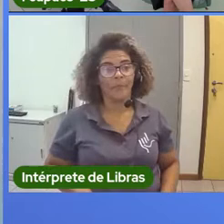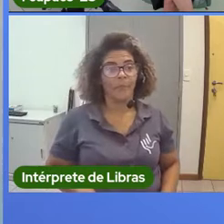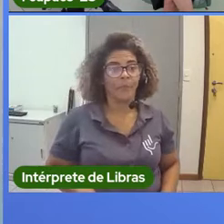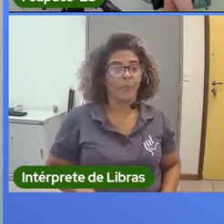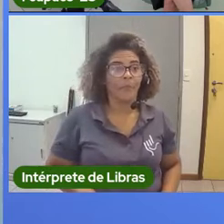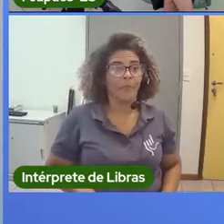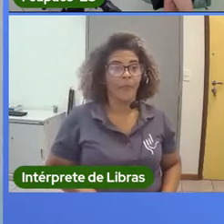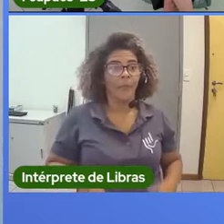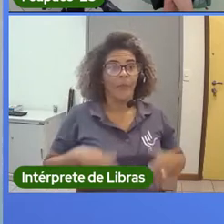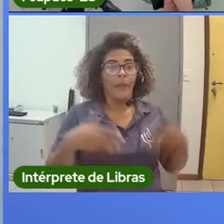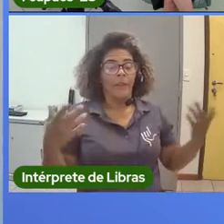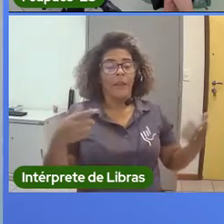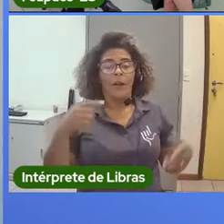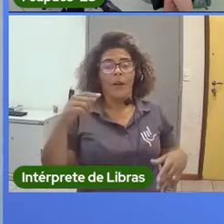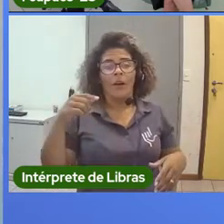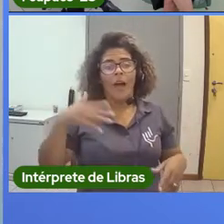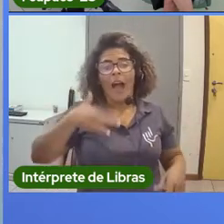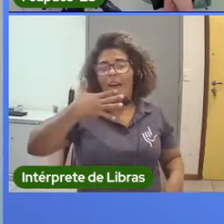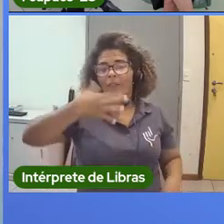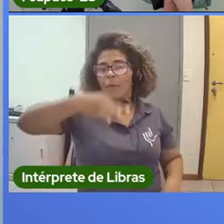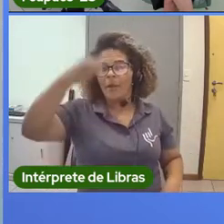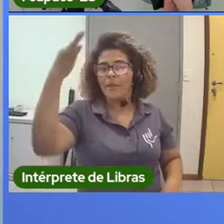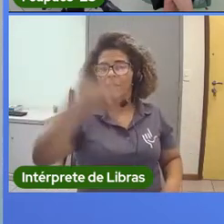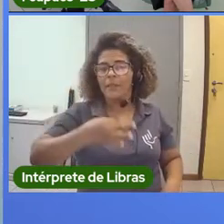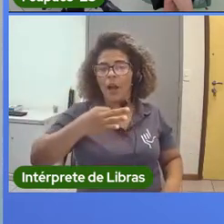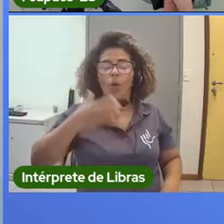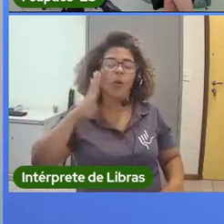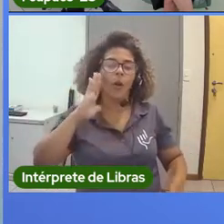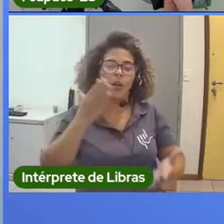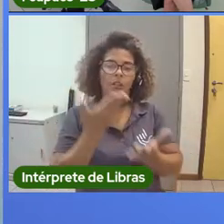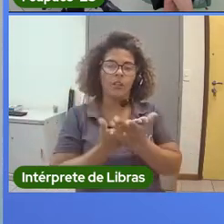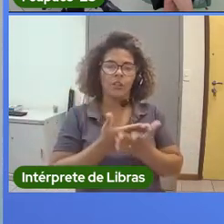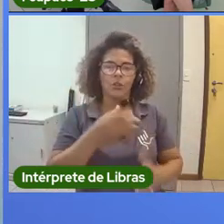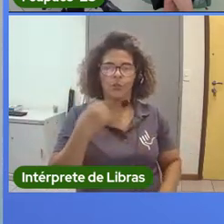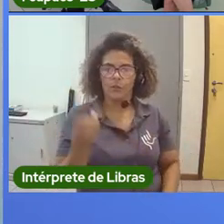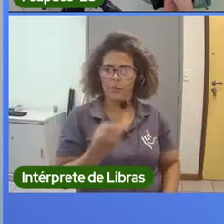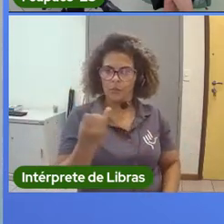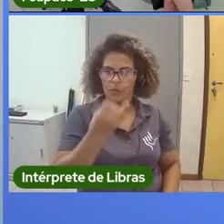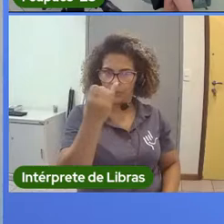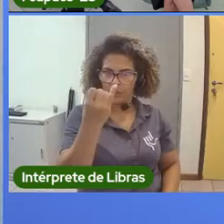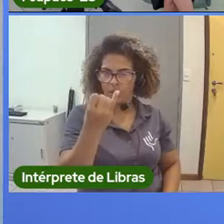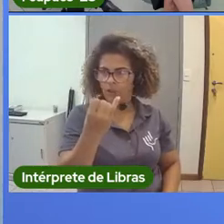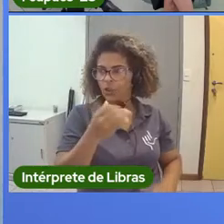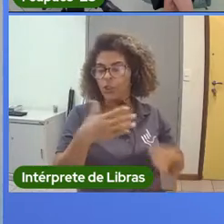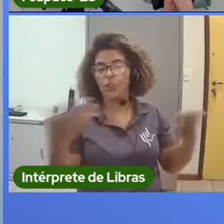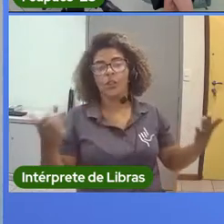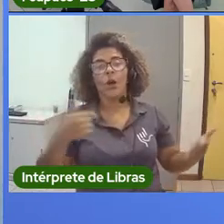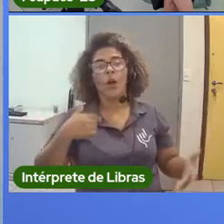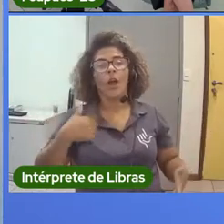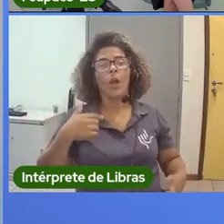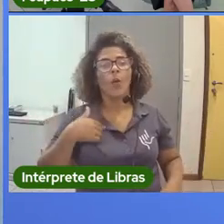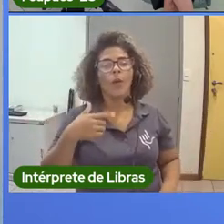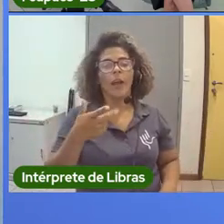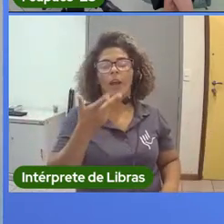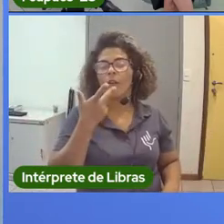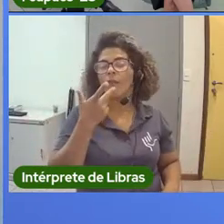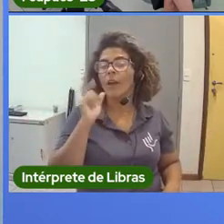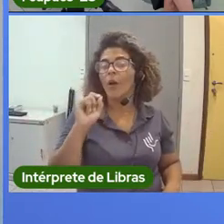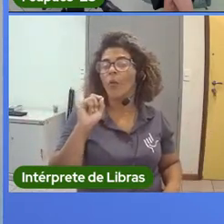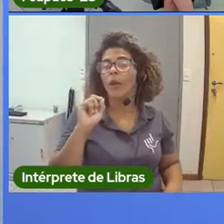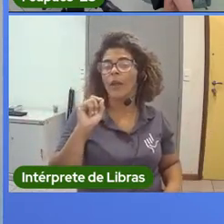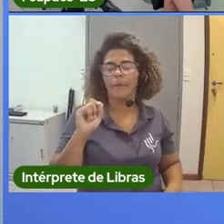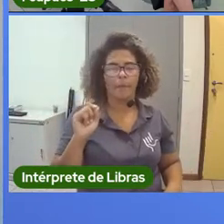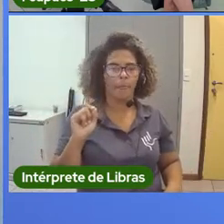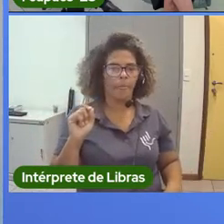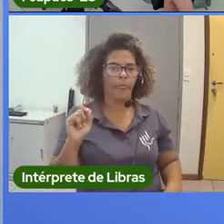primeira afirmação que eu considero importante, a partir daí eu quero também extrair uma consequência dessa afirmação, que